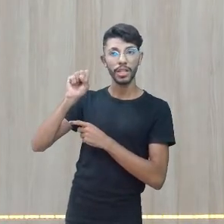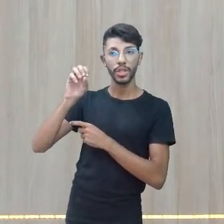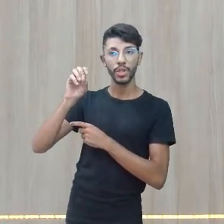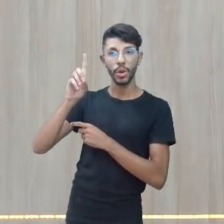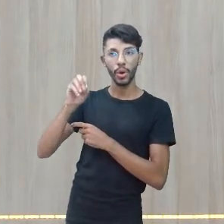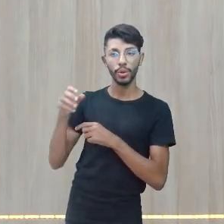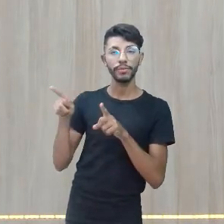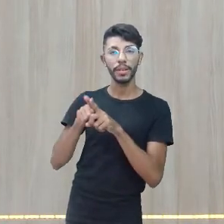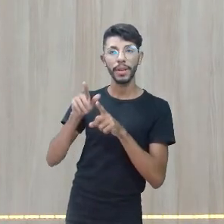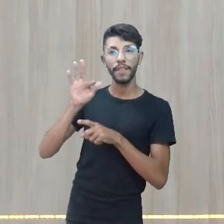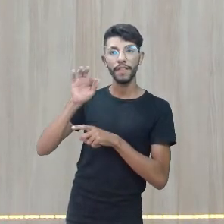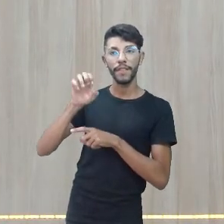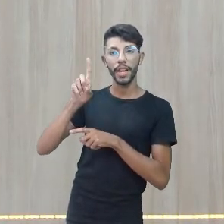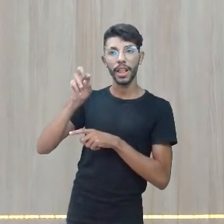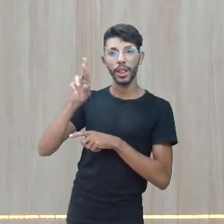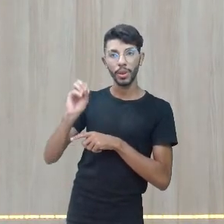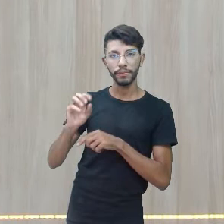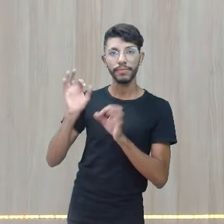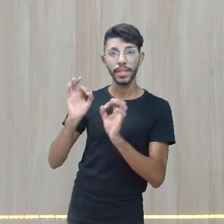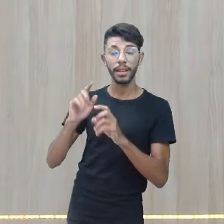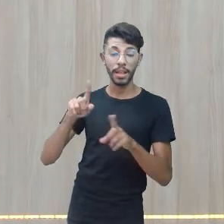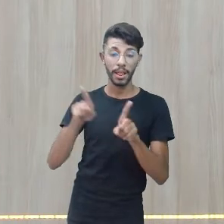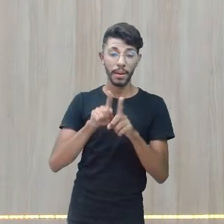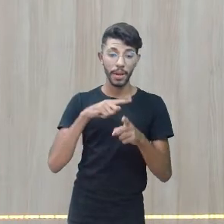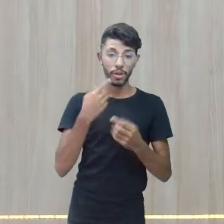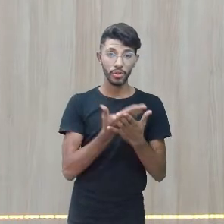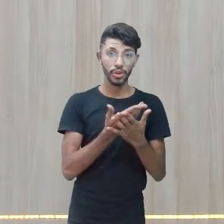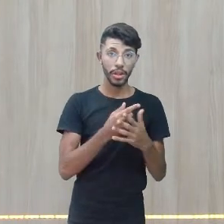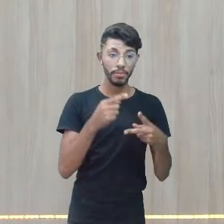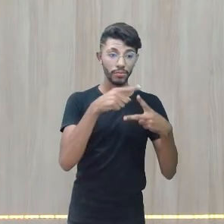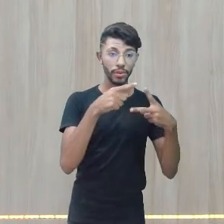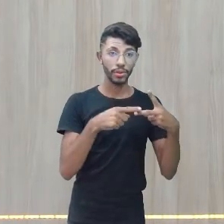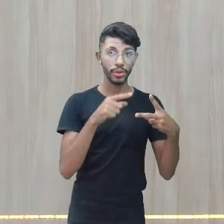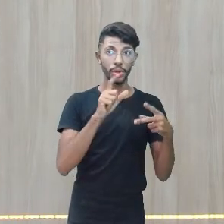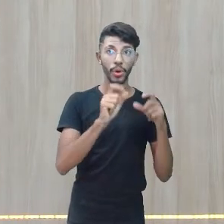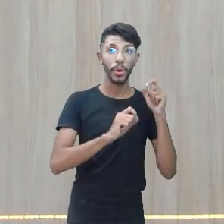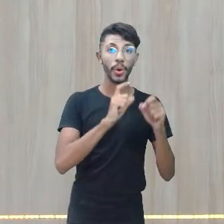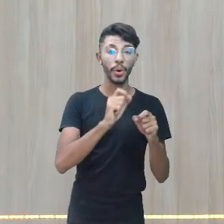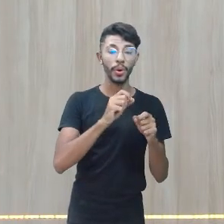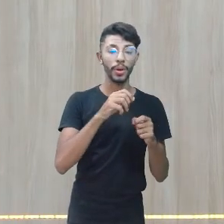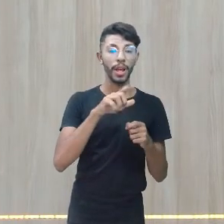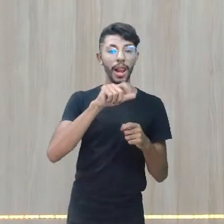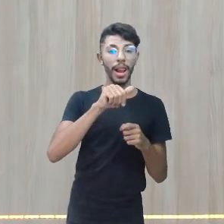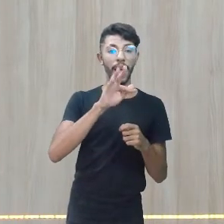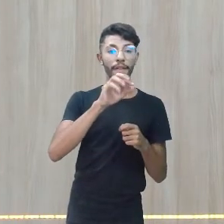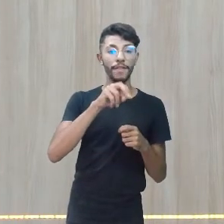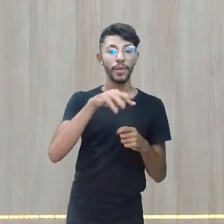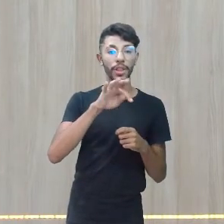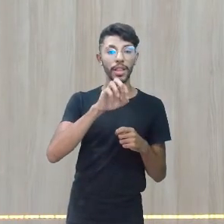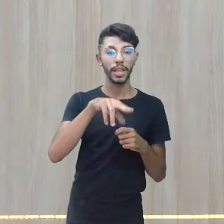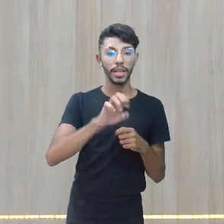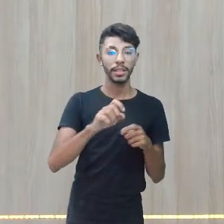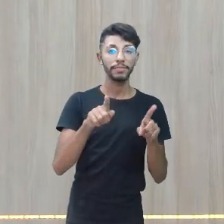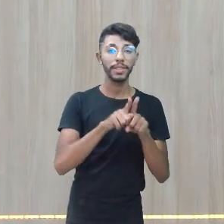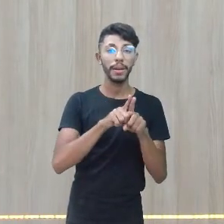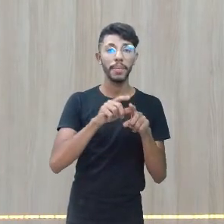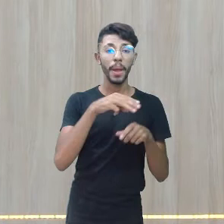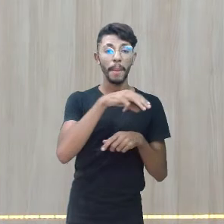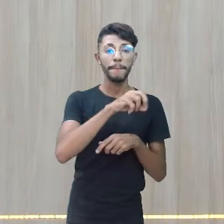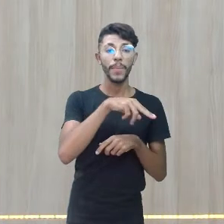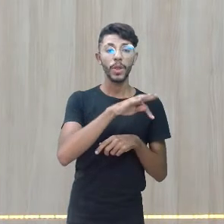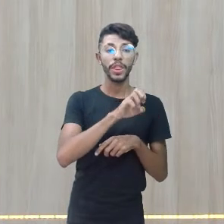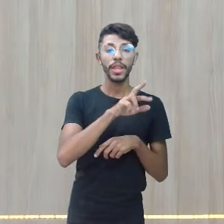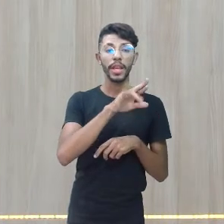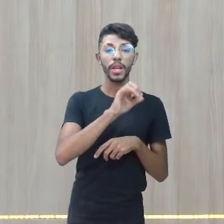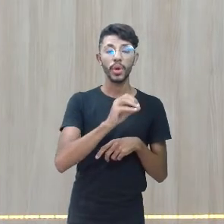os outros 2 fabulistas, que foi La Fontaine e Monteiro Lobato, que eu trouxe para vocês. Não